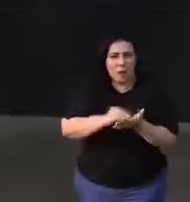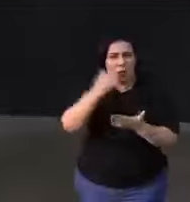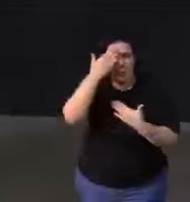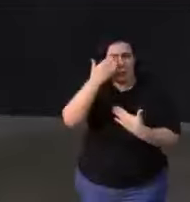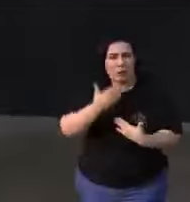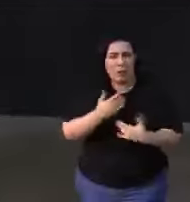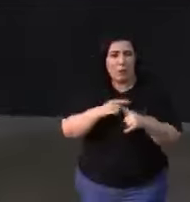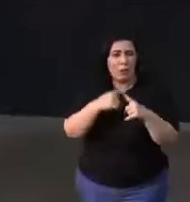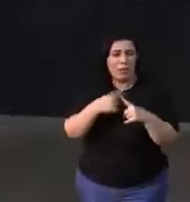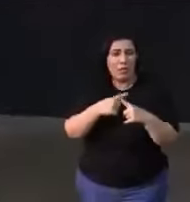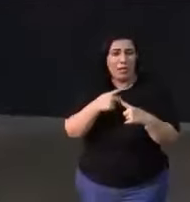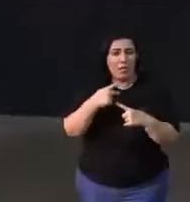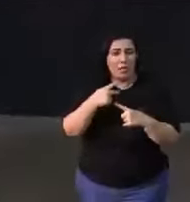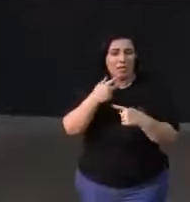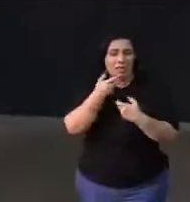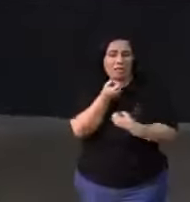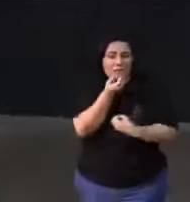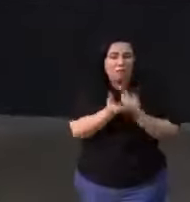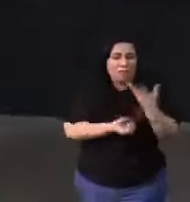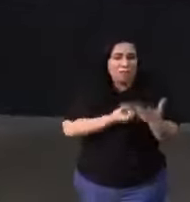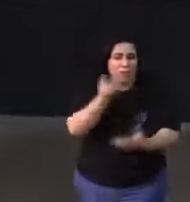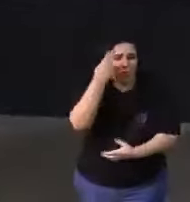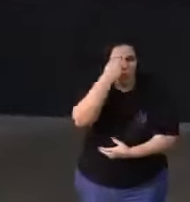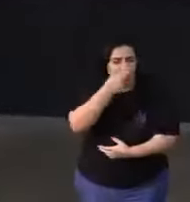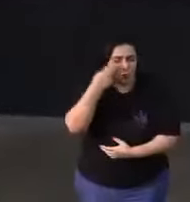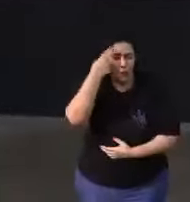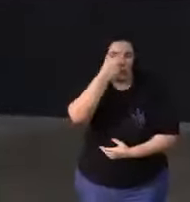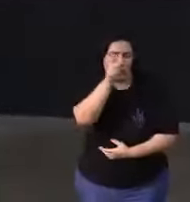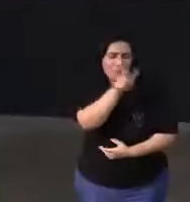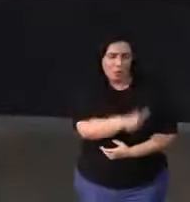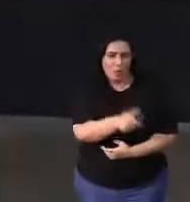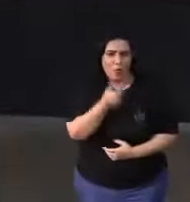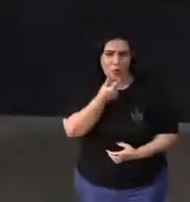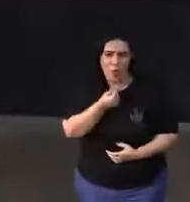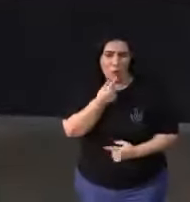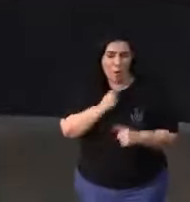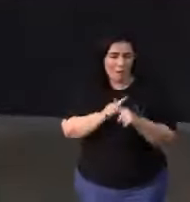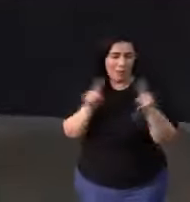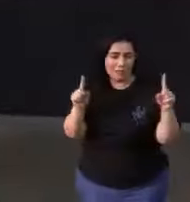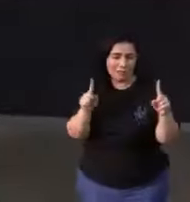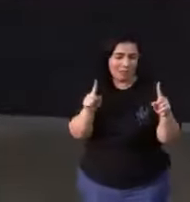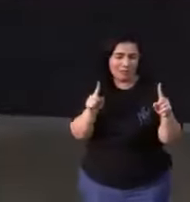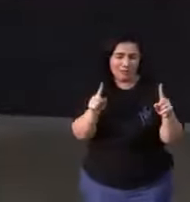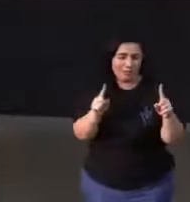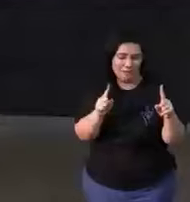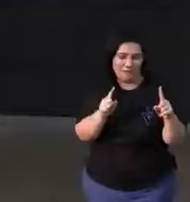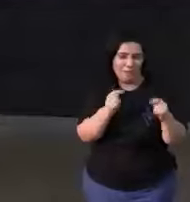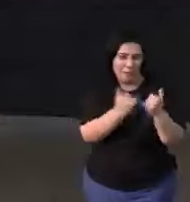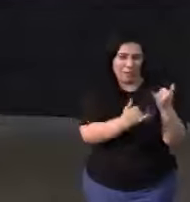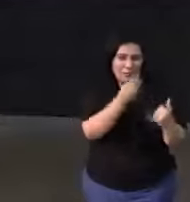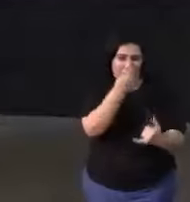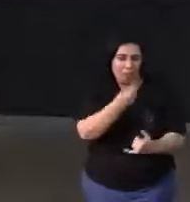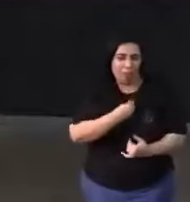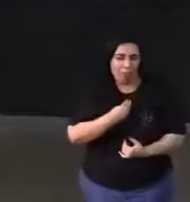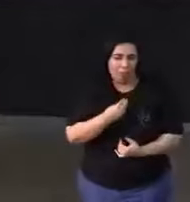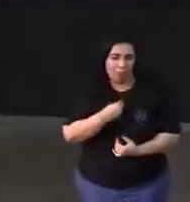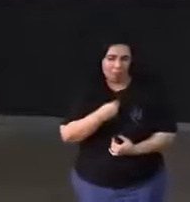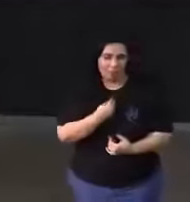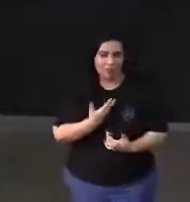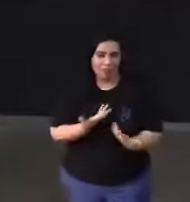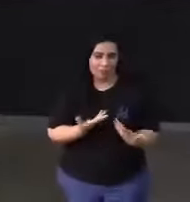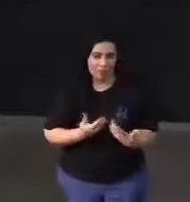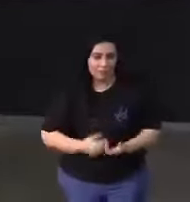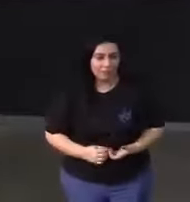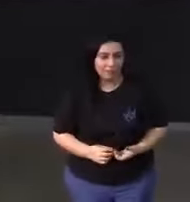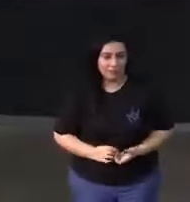contas, ele havia revelado o sonho de Deus para aquele homem, e aquele homem não deu um mínimo de atenção para a causa